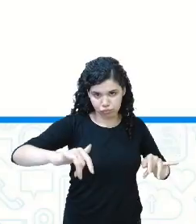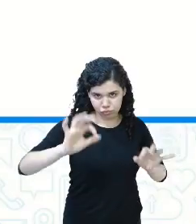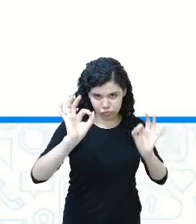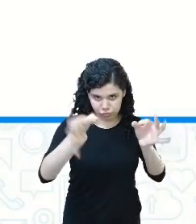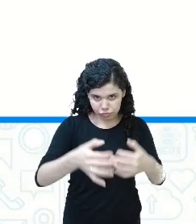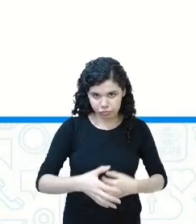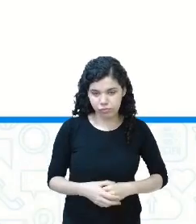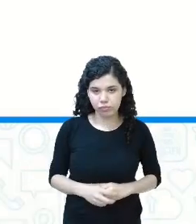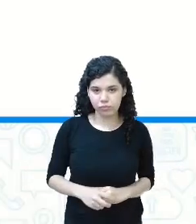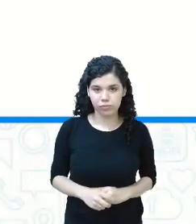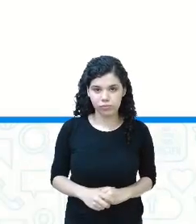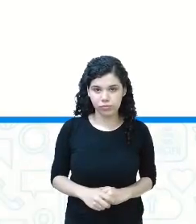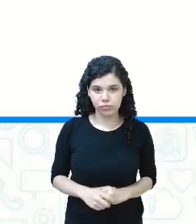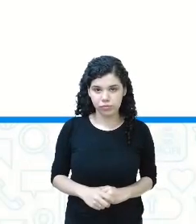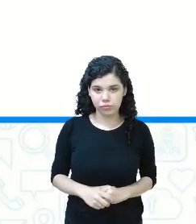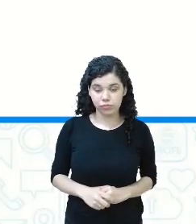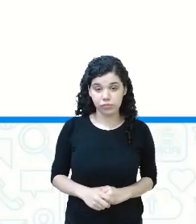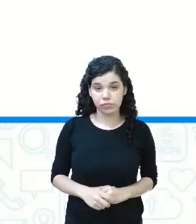solo.